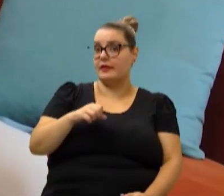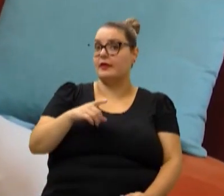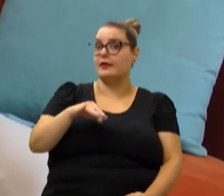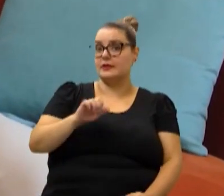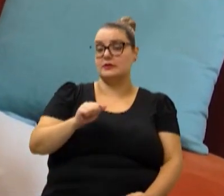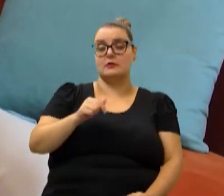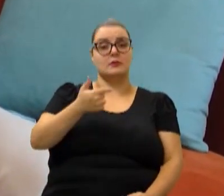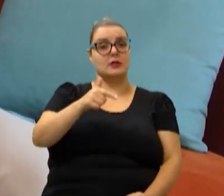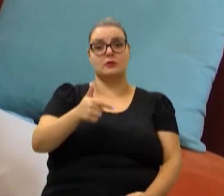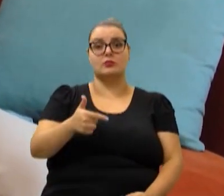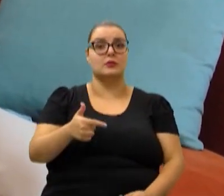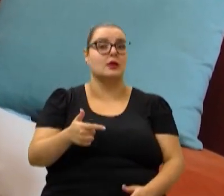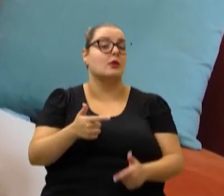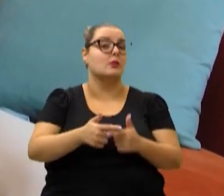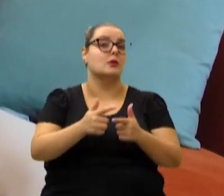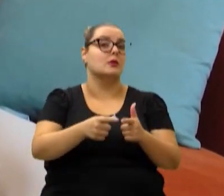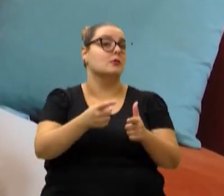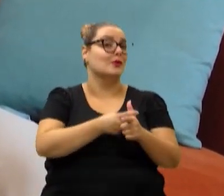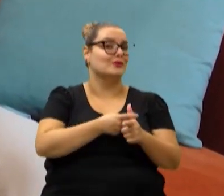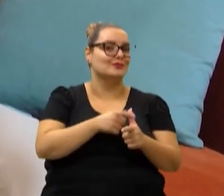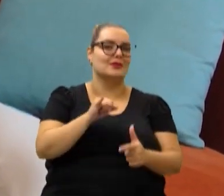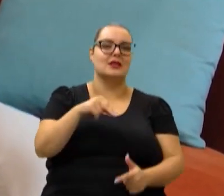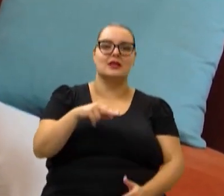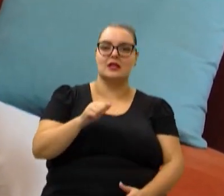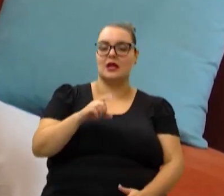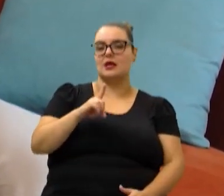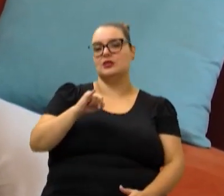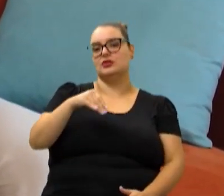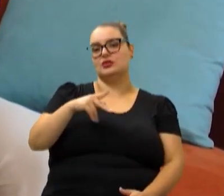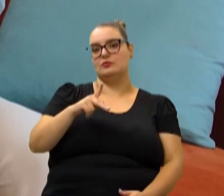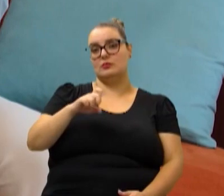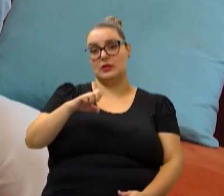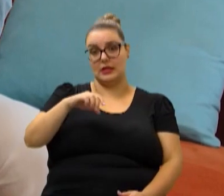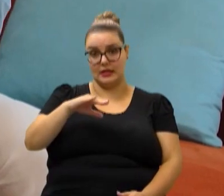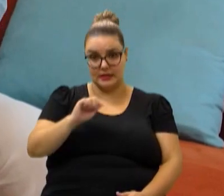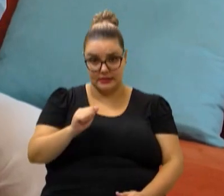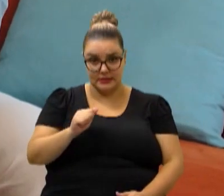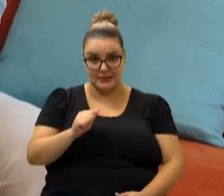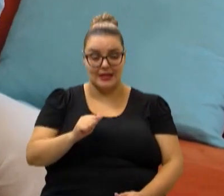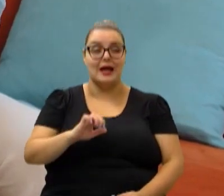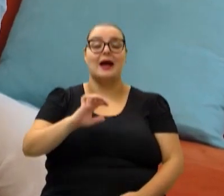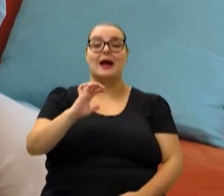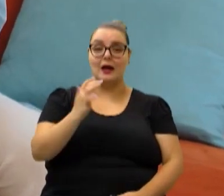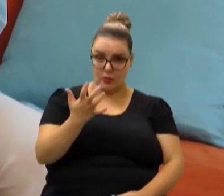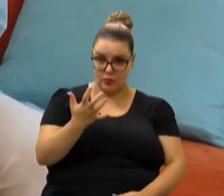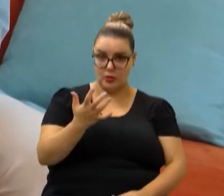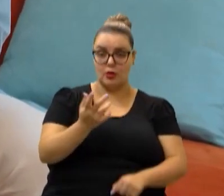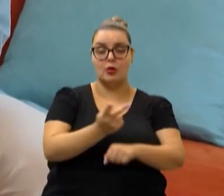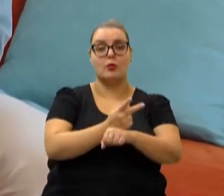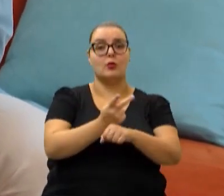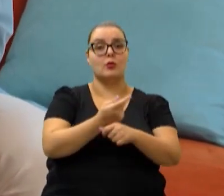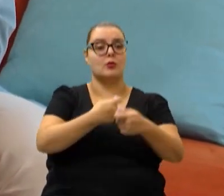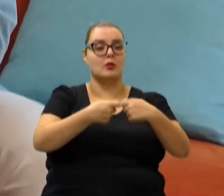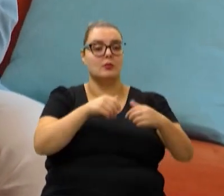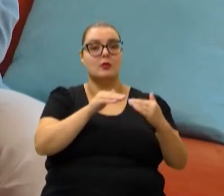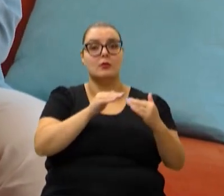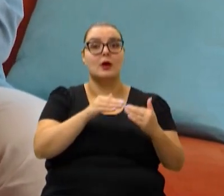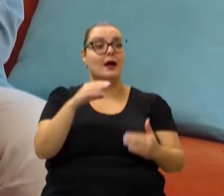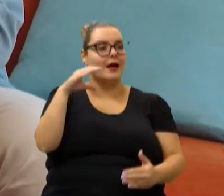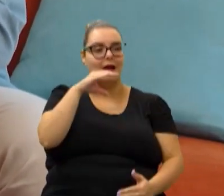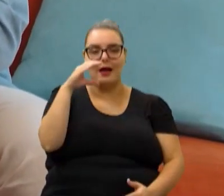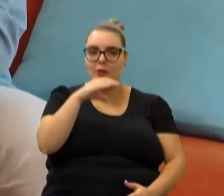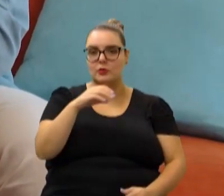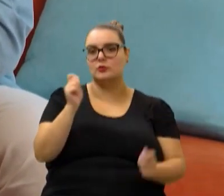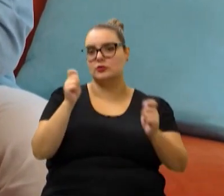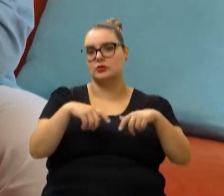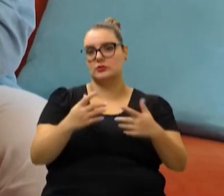não caia em situações de inadimplência, certo? Caindo em inadimplência, buscar resolver isso da melhor forma, com a maior